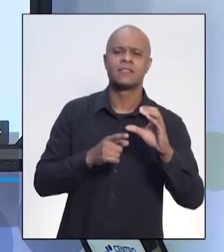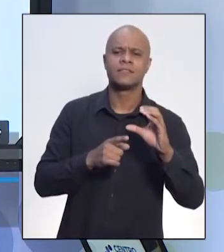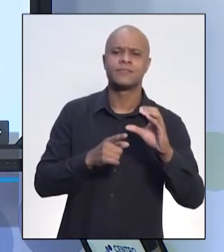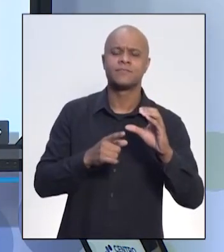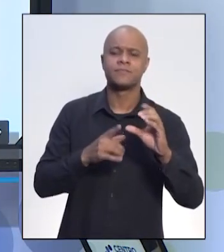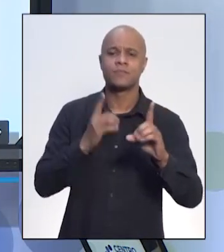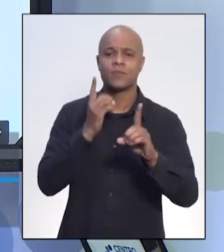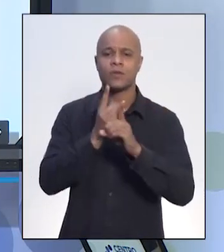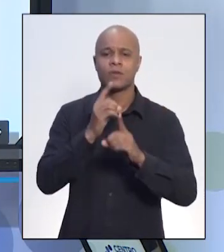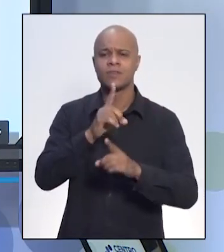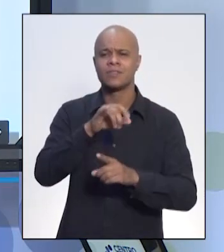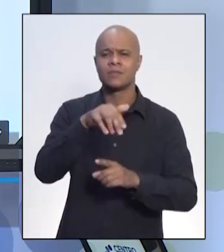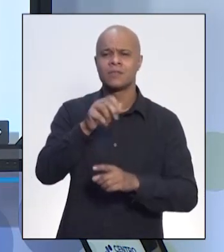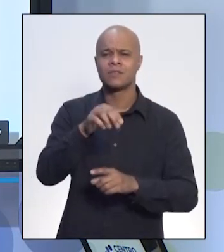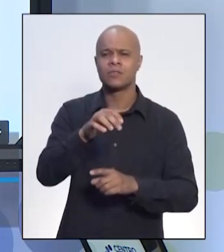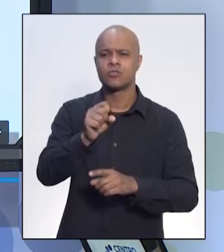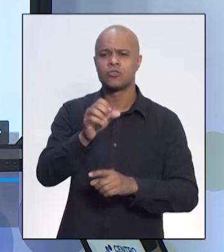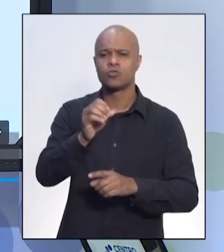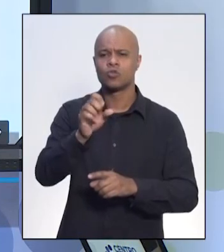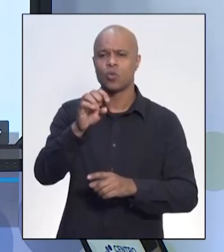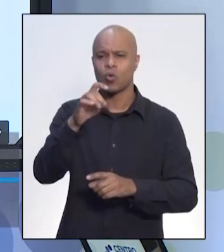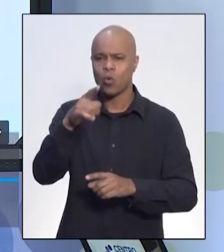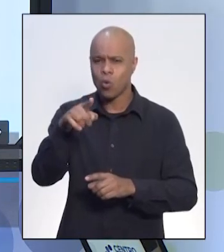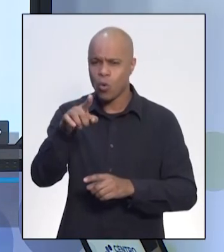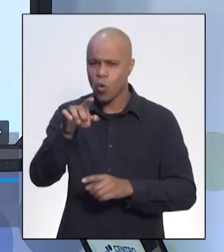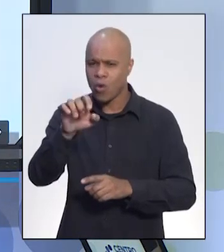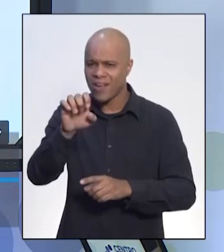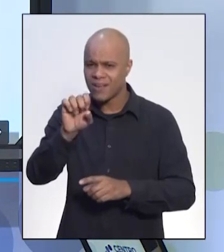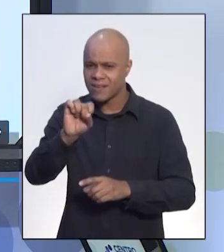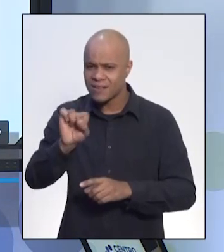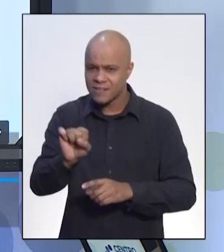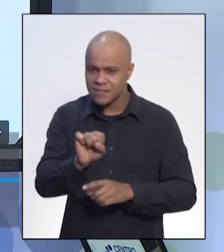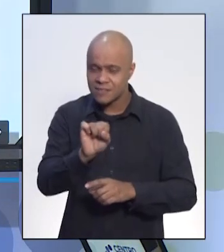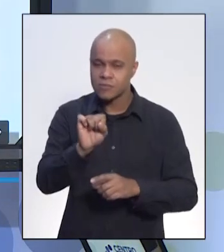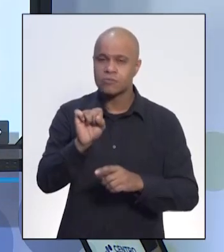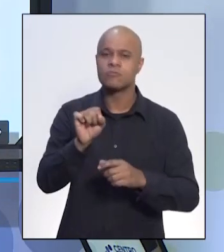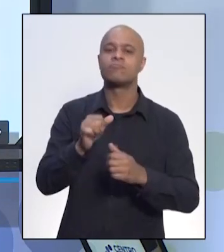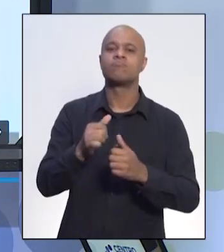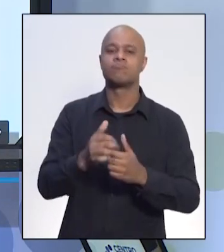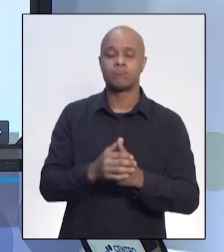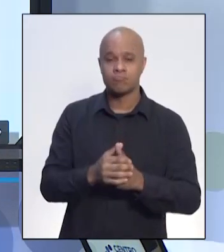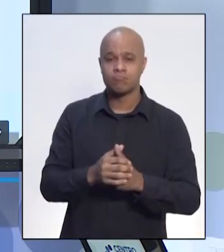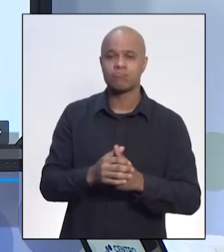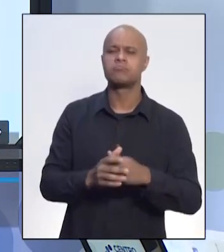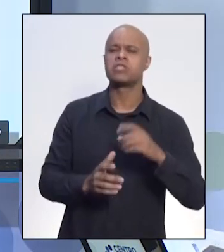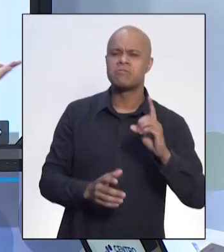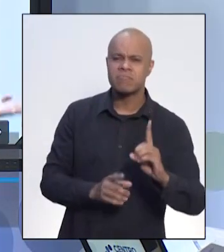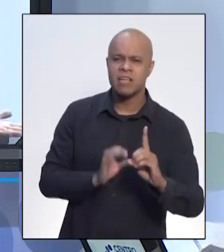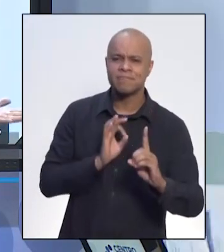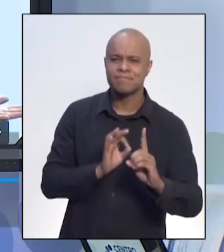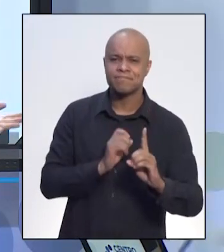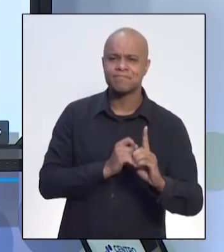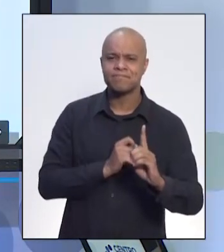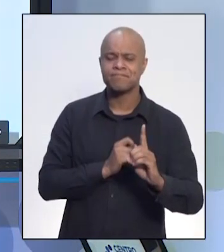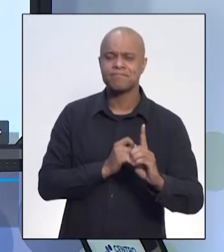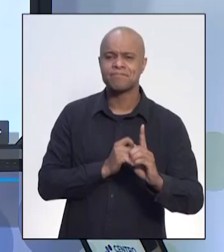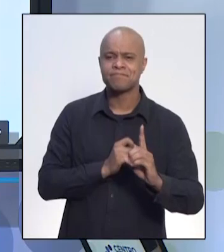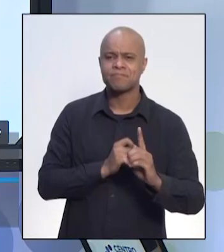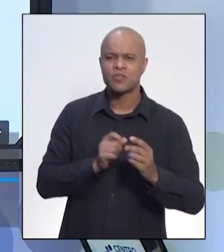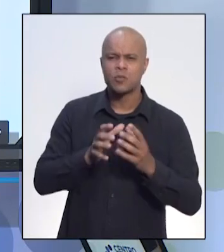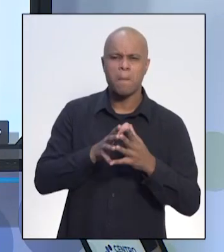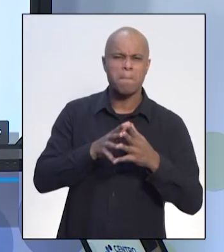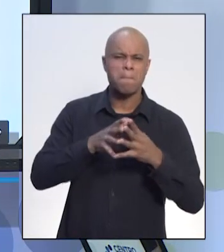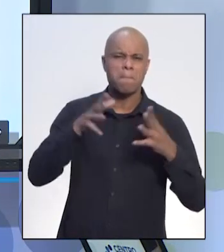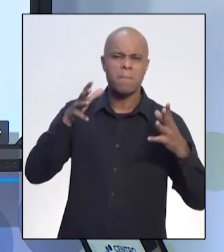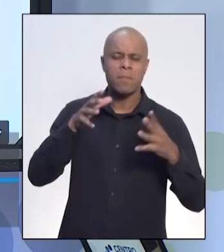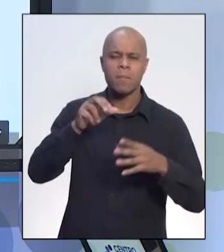as dimensões. Então, a gente falava do vértice, x do vértice, e aí depois substituía e achava o y. E no item D, a área máxima, que era